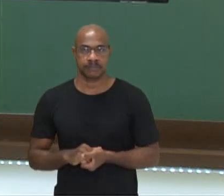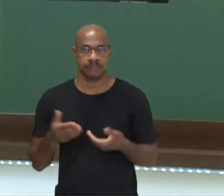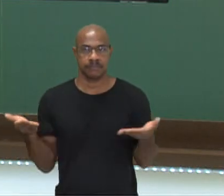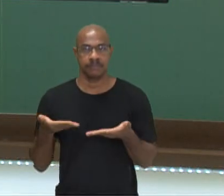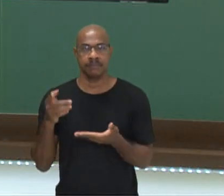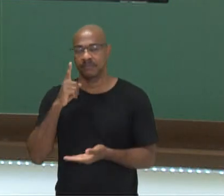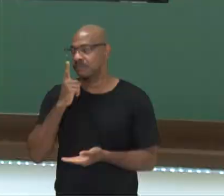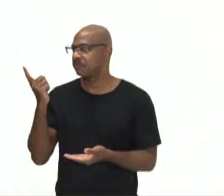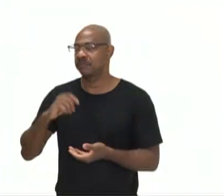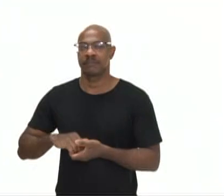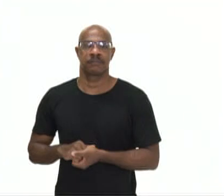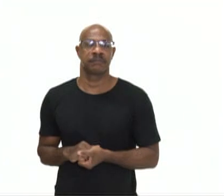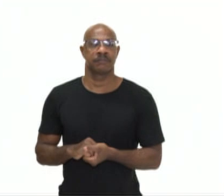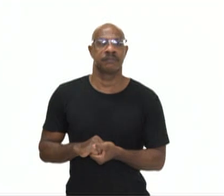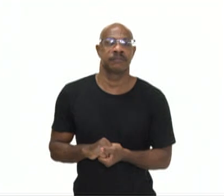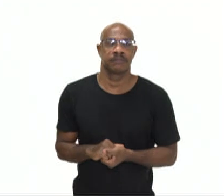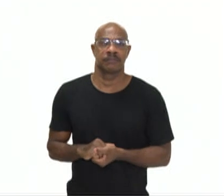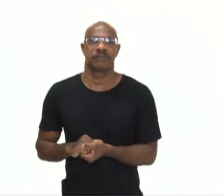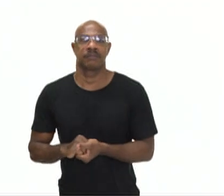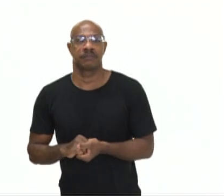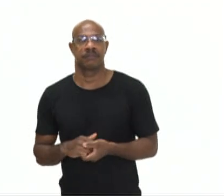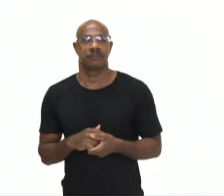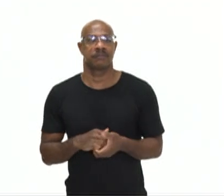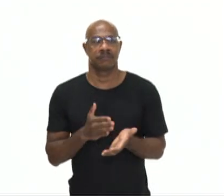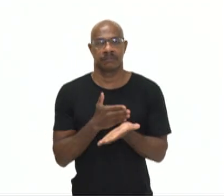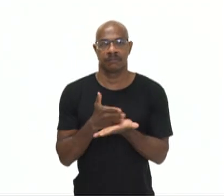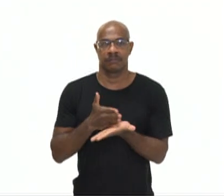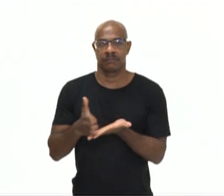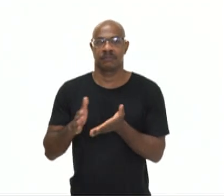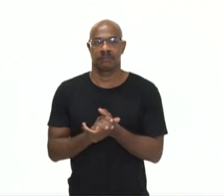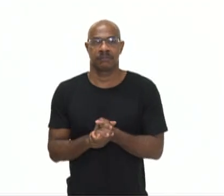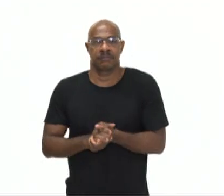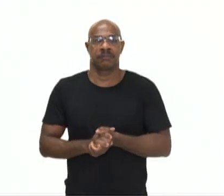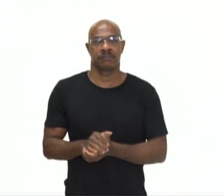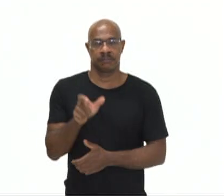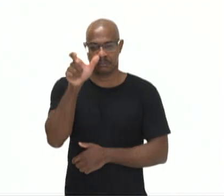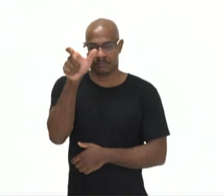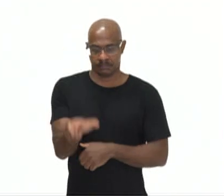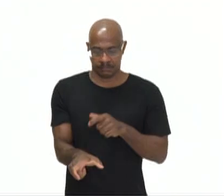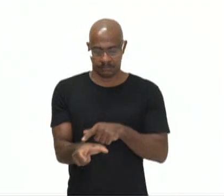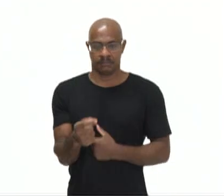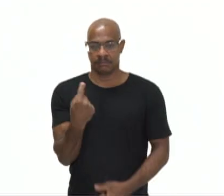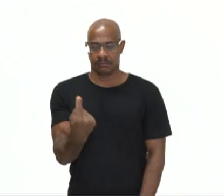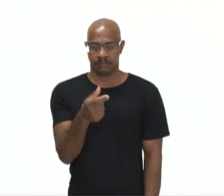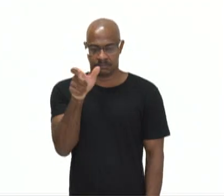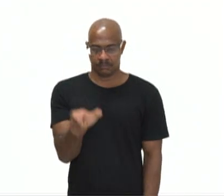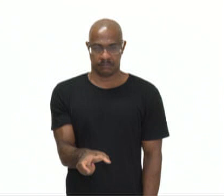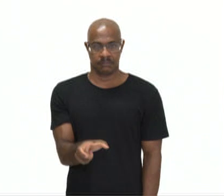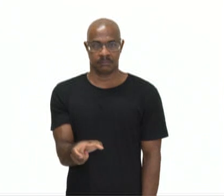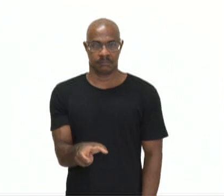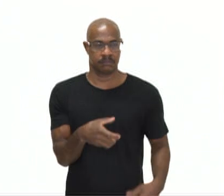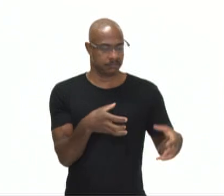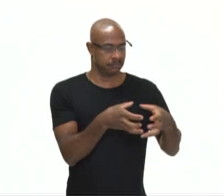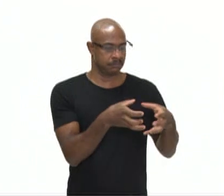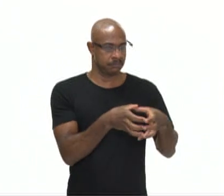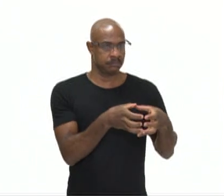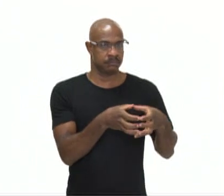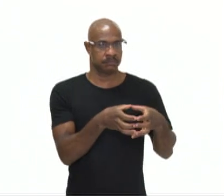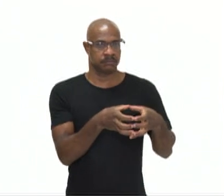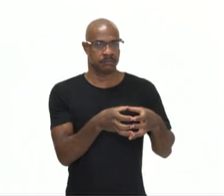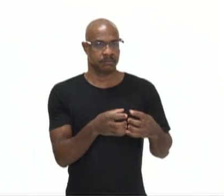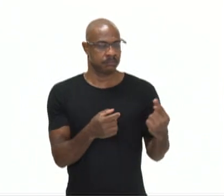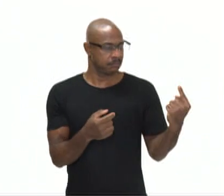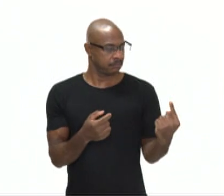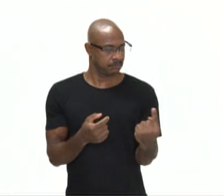nós. Temos aqui, no início, um personagem que está sozinho e outro personagem